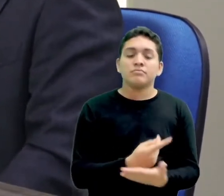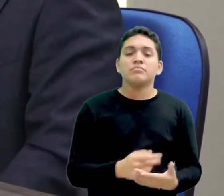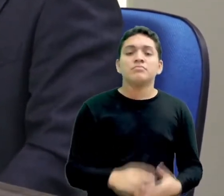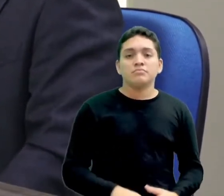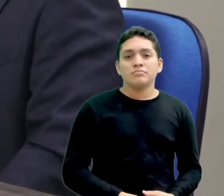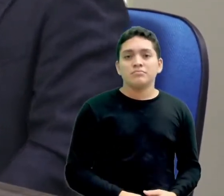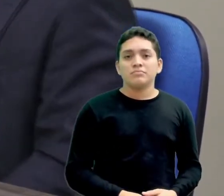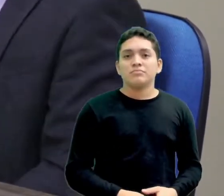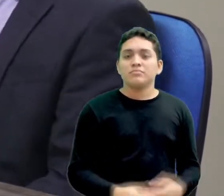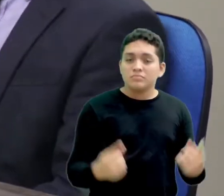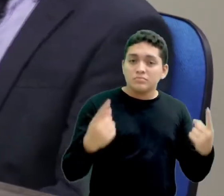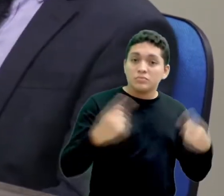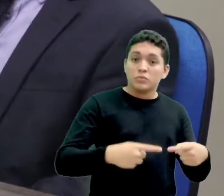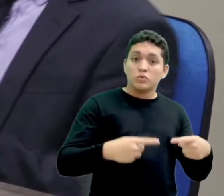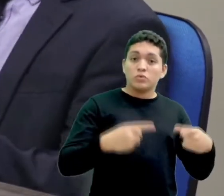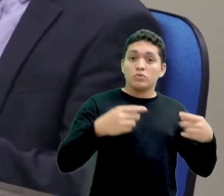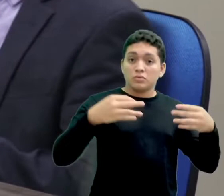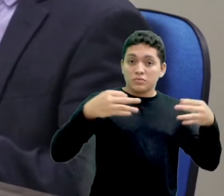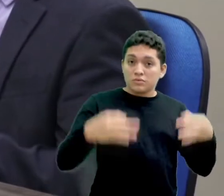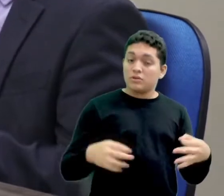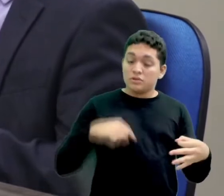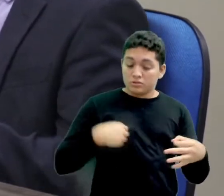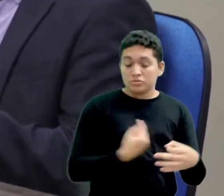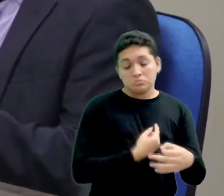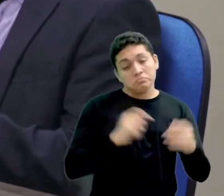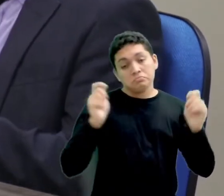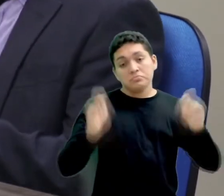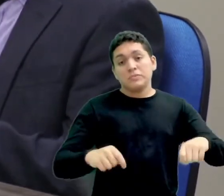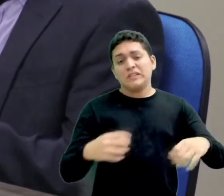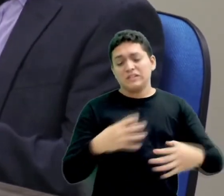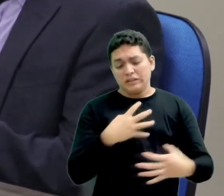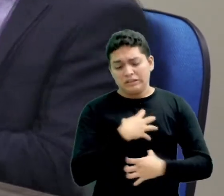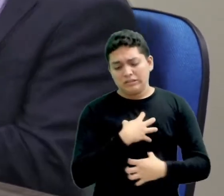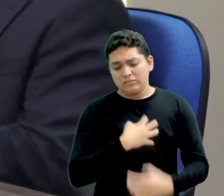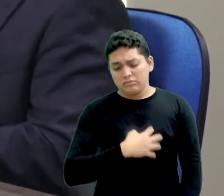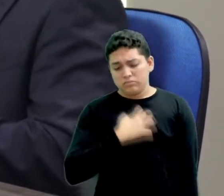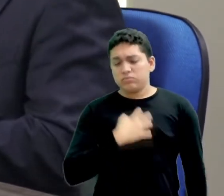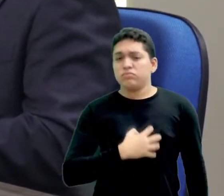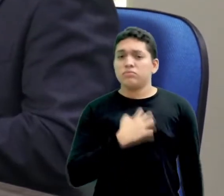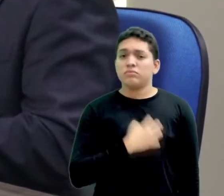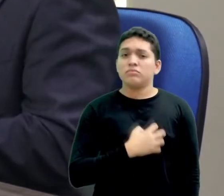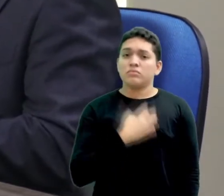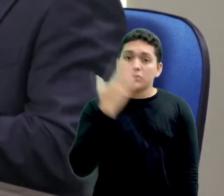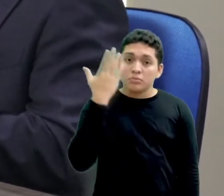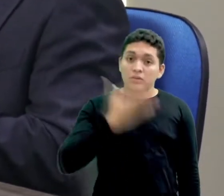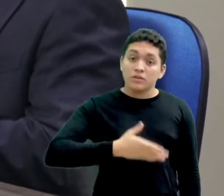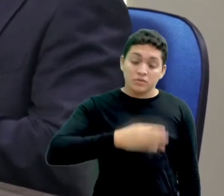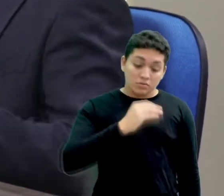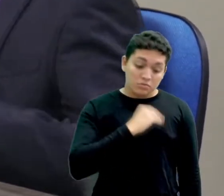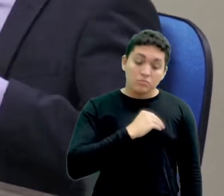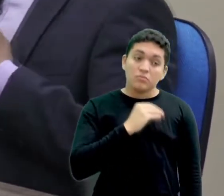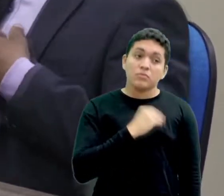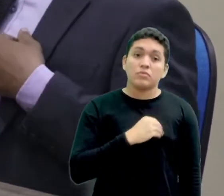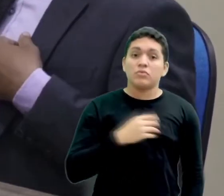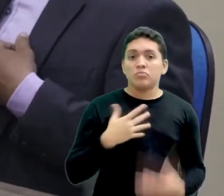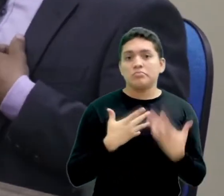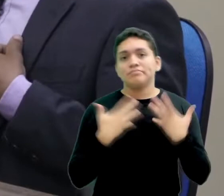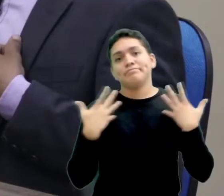certo, nós podemos sim ficar irados. Ora, diante do pecado, eu não me